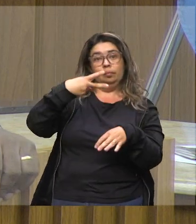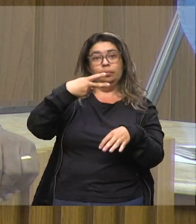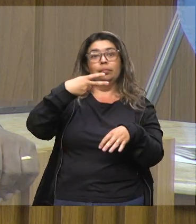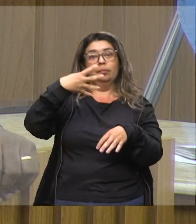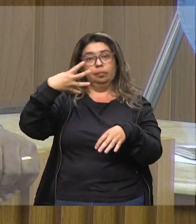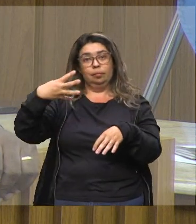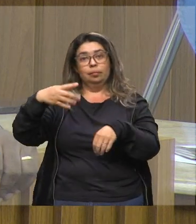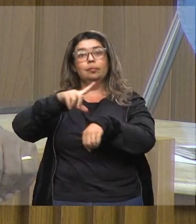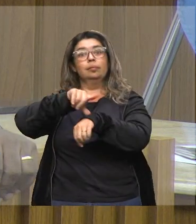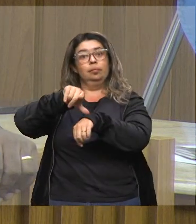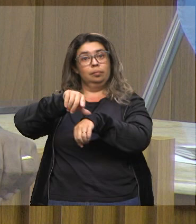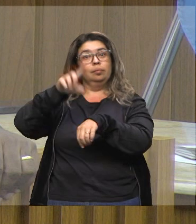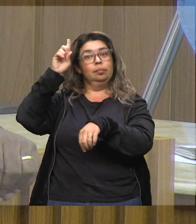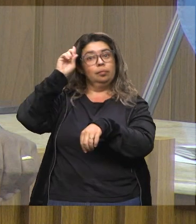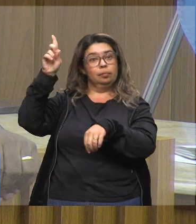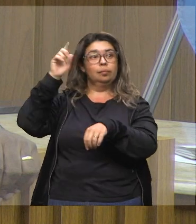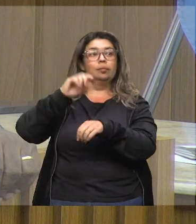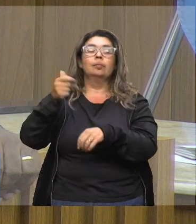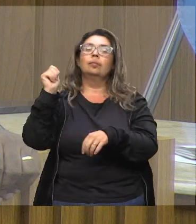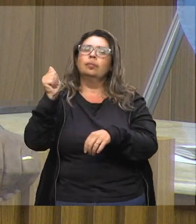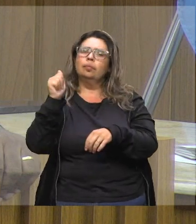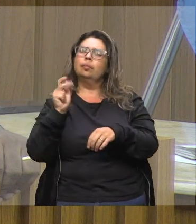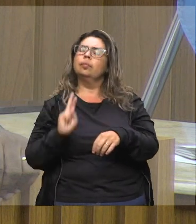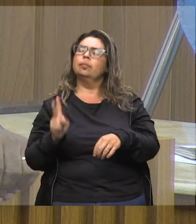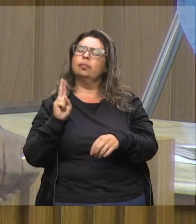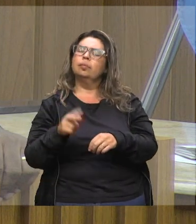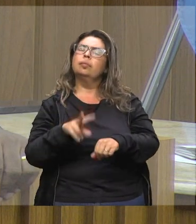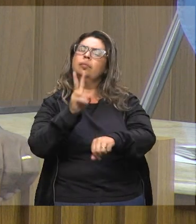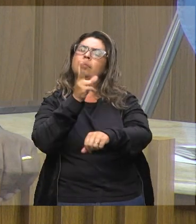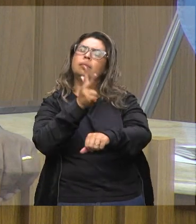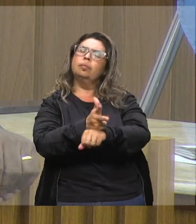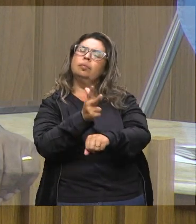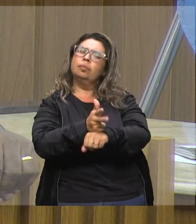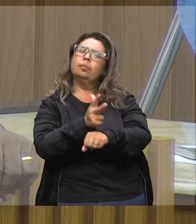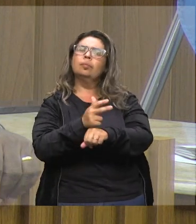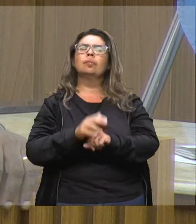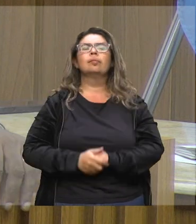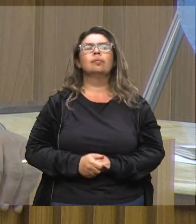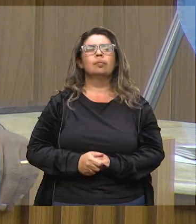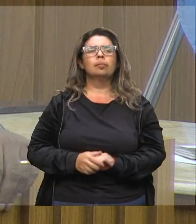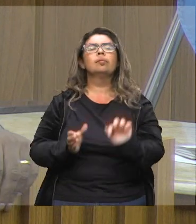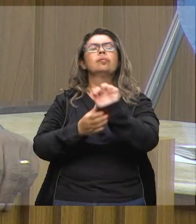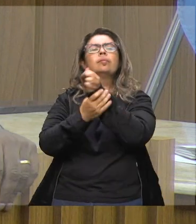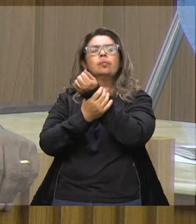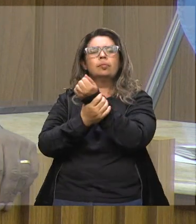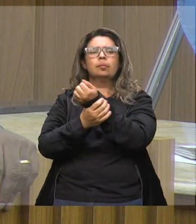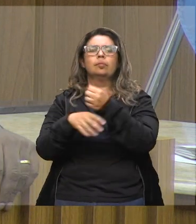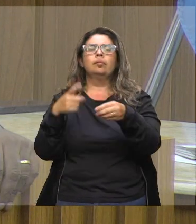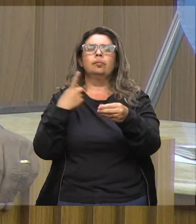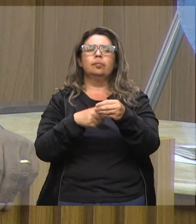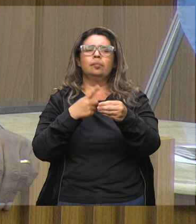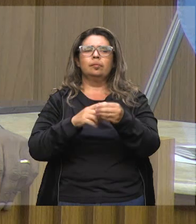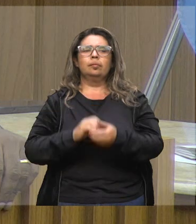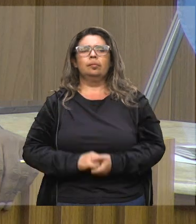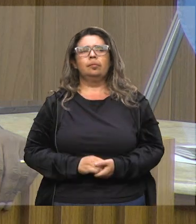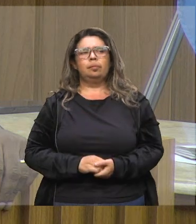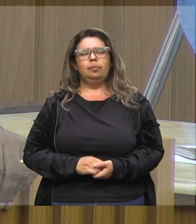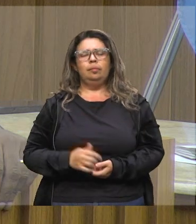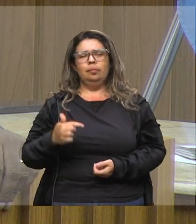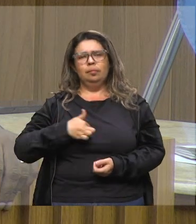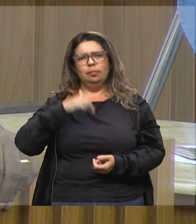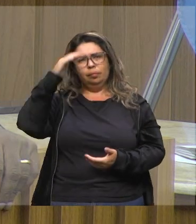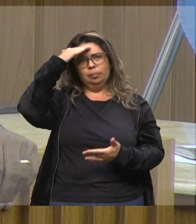tido como Assis ao vivo, né, então 24 horas as imagens para a questão de segurança de nossa cidade. Eu creio que